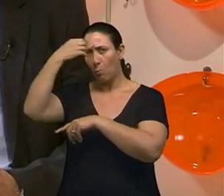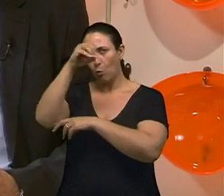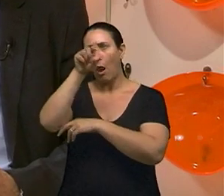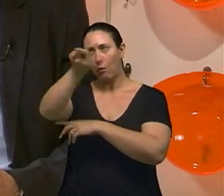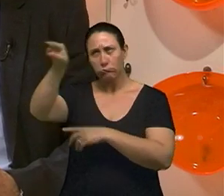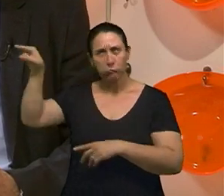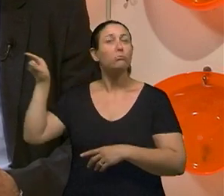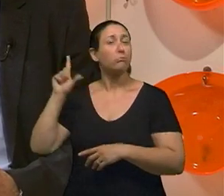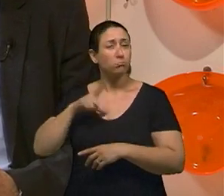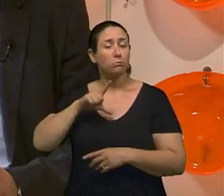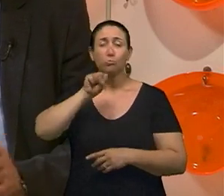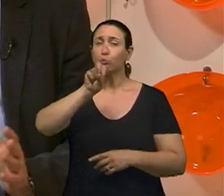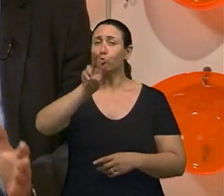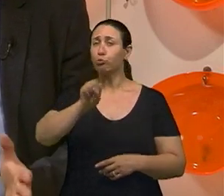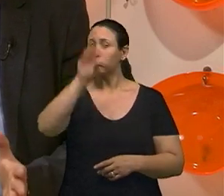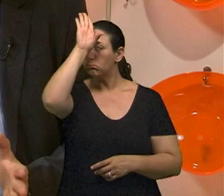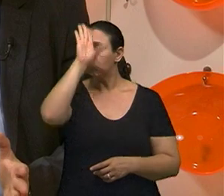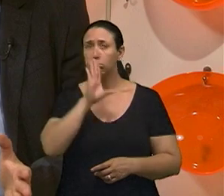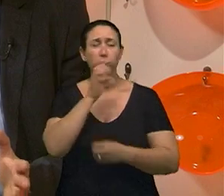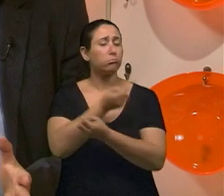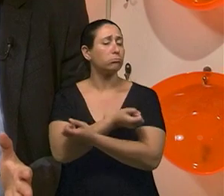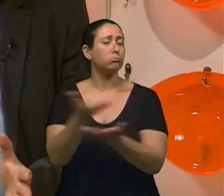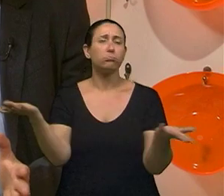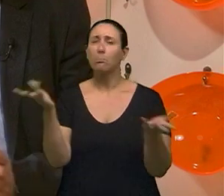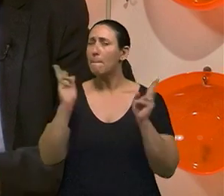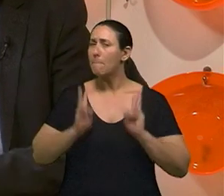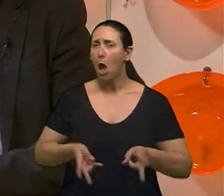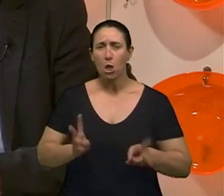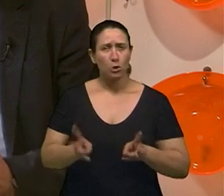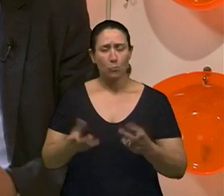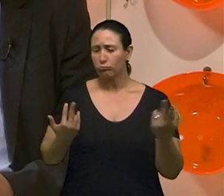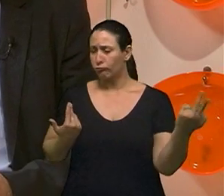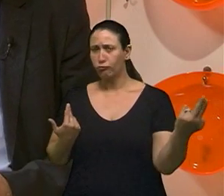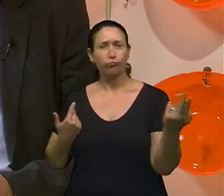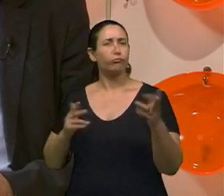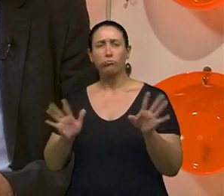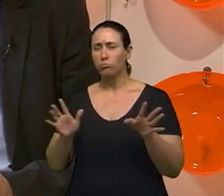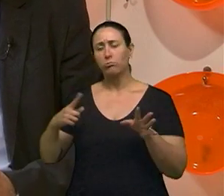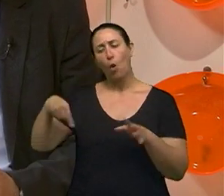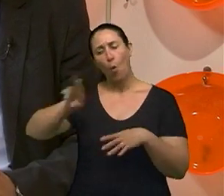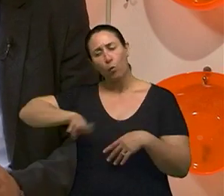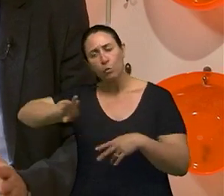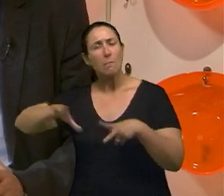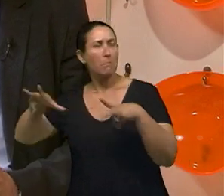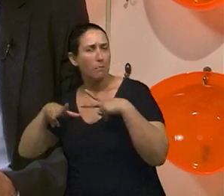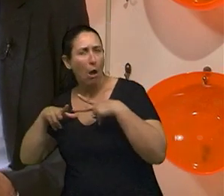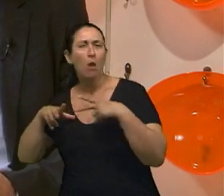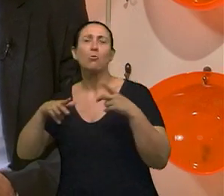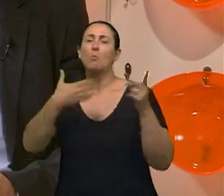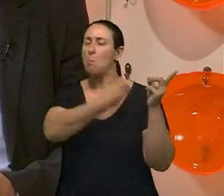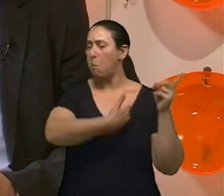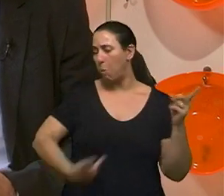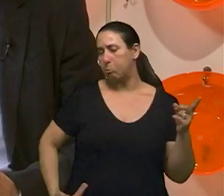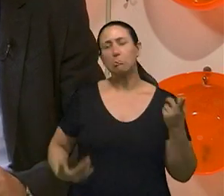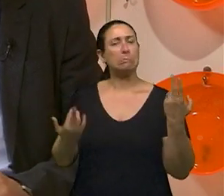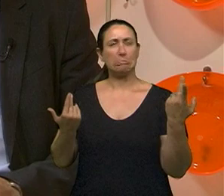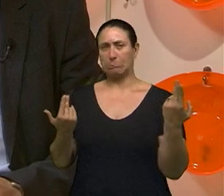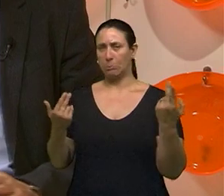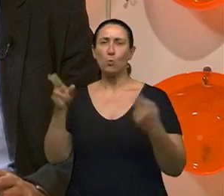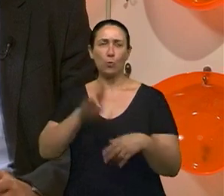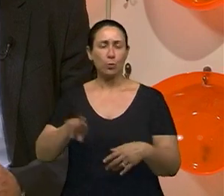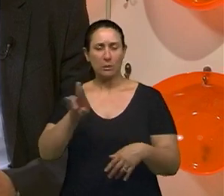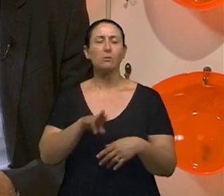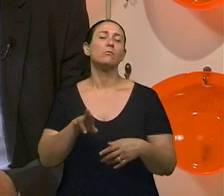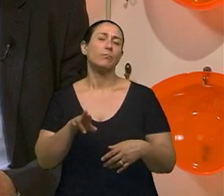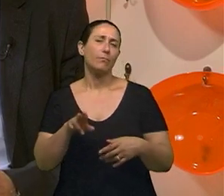pacientes do Sistema Único de Saúde com o mesmo tipo de dispositivo que nós usamos eh em hospitais privados ou pacientes com convênios privados